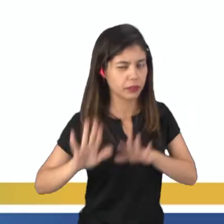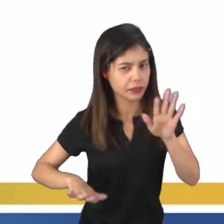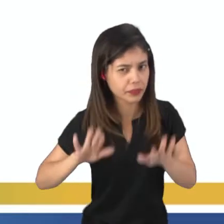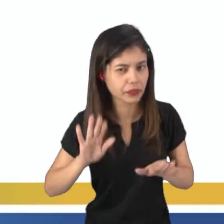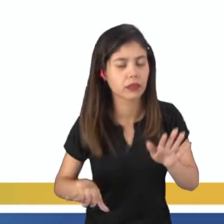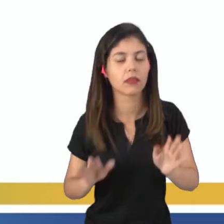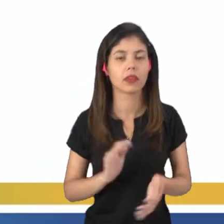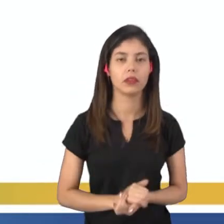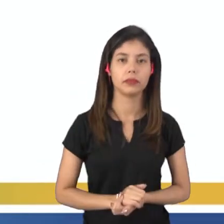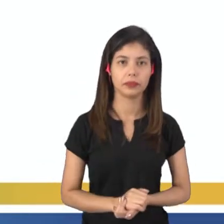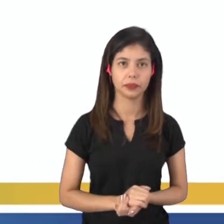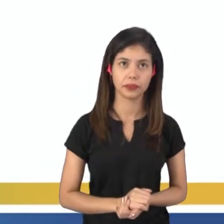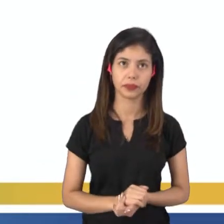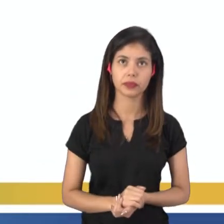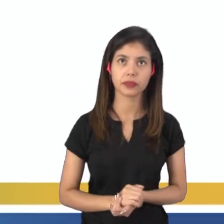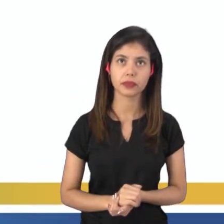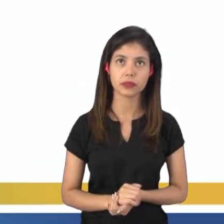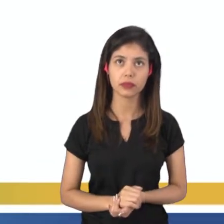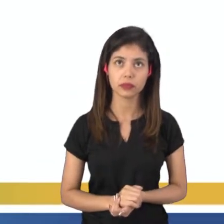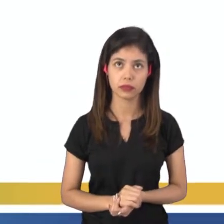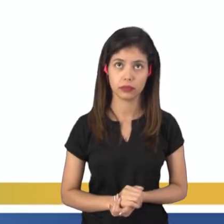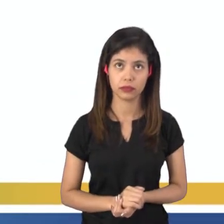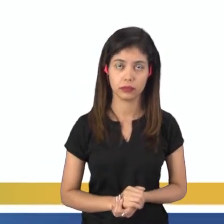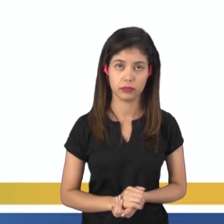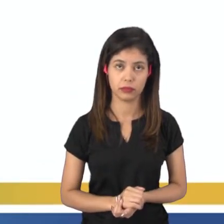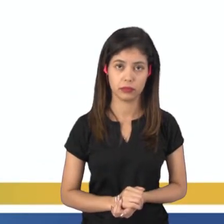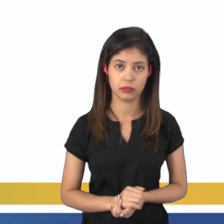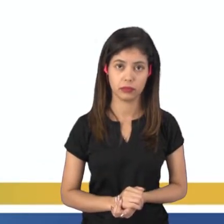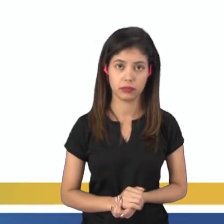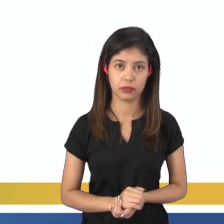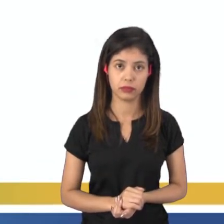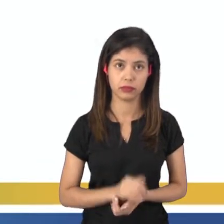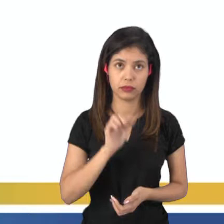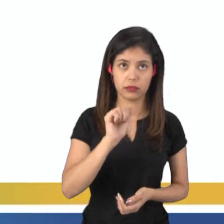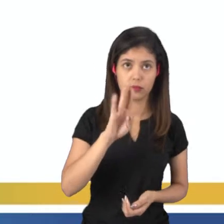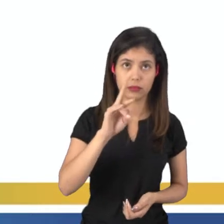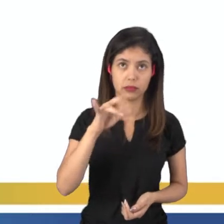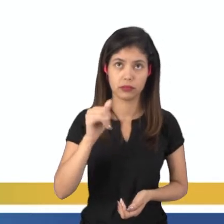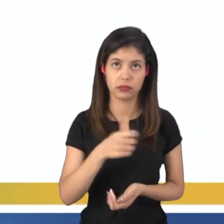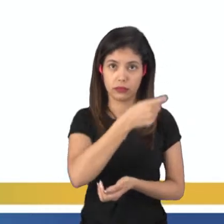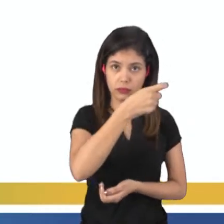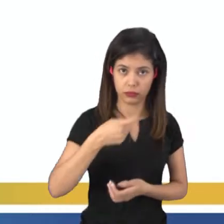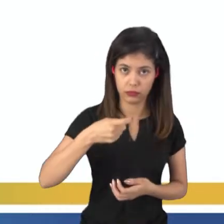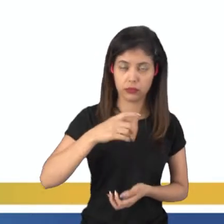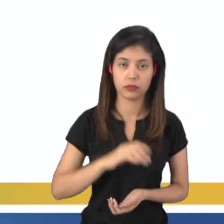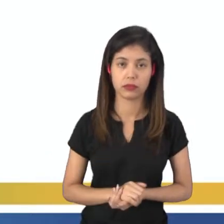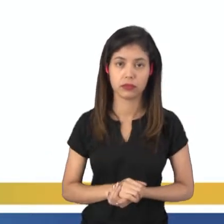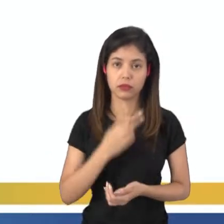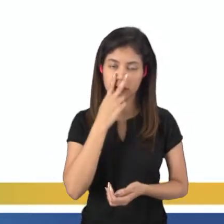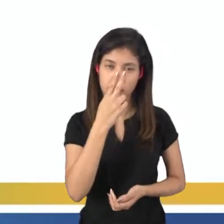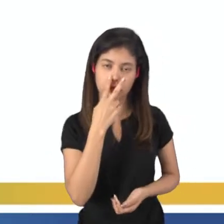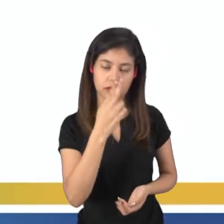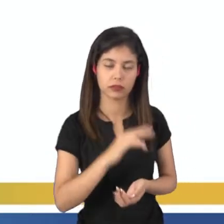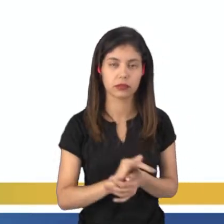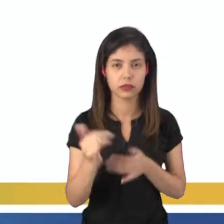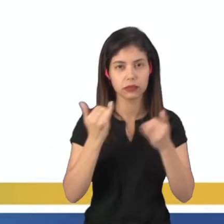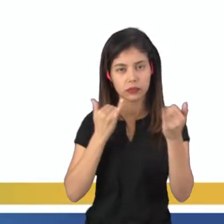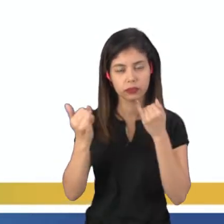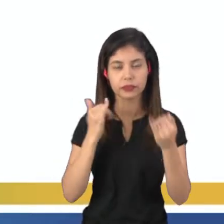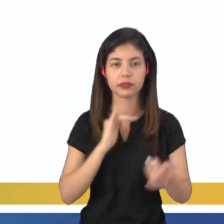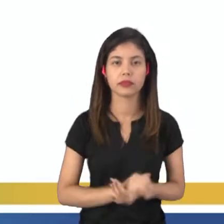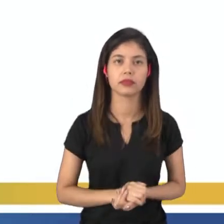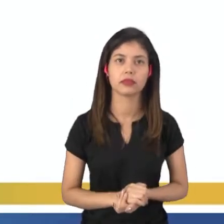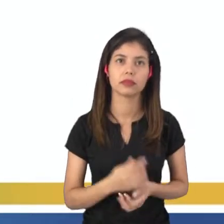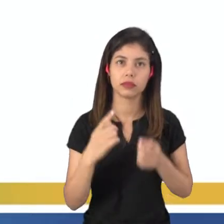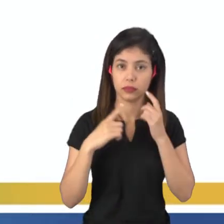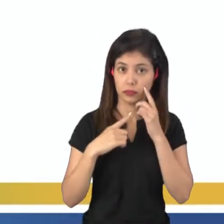né, no eixo das abscissas, que é o eixo X, aparecem as informações